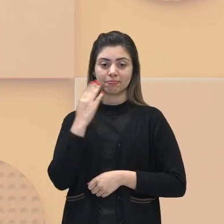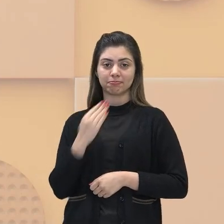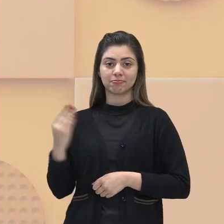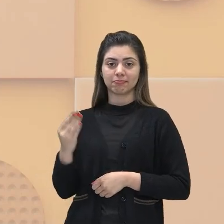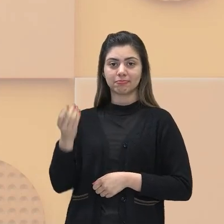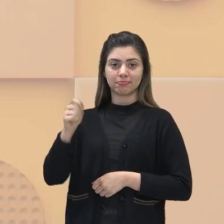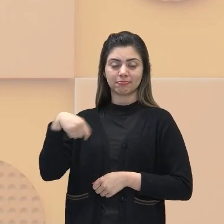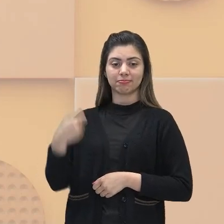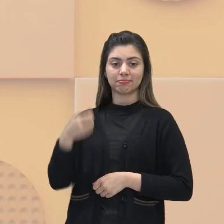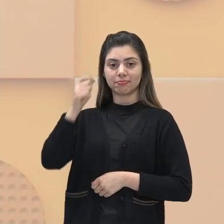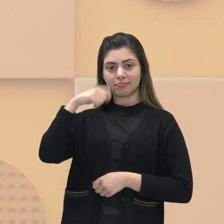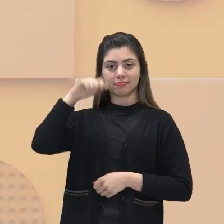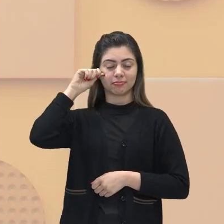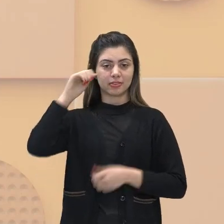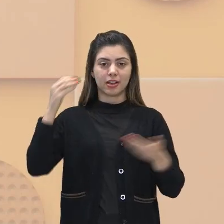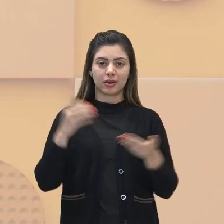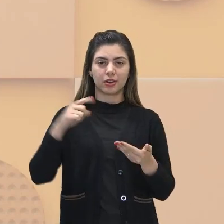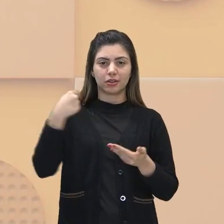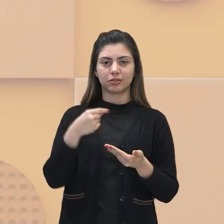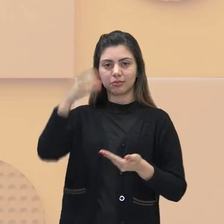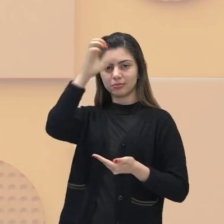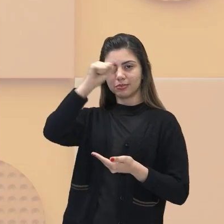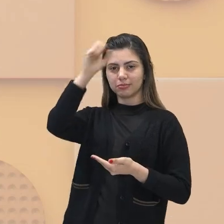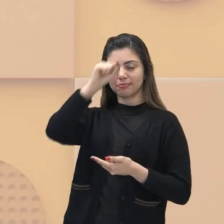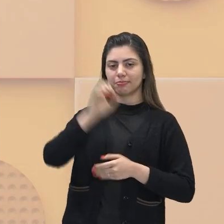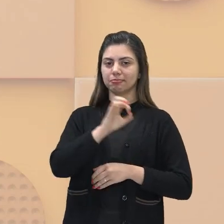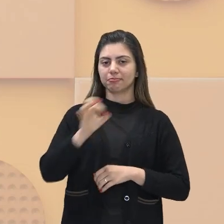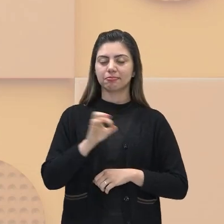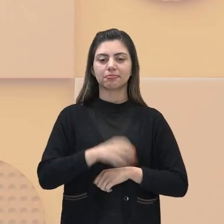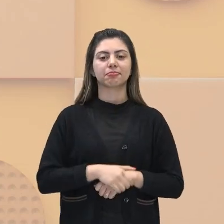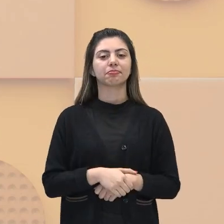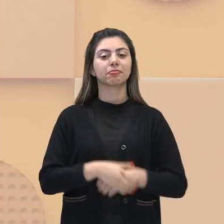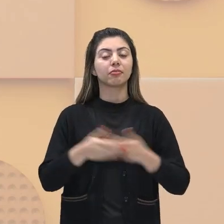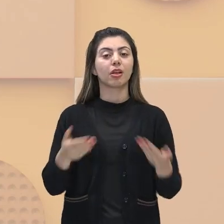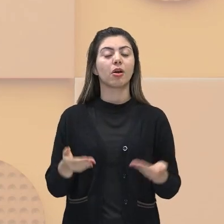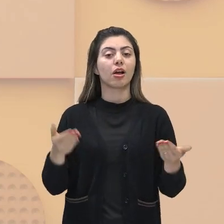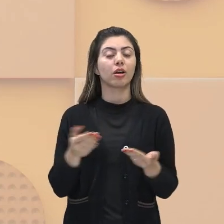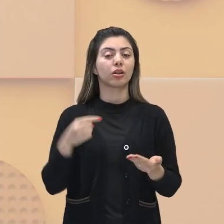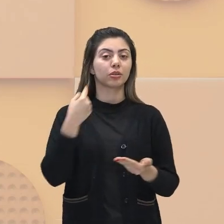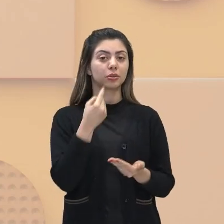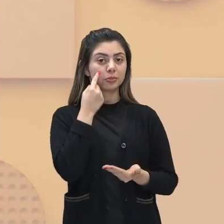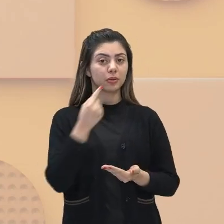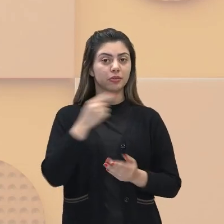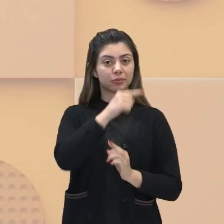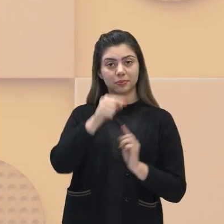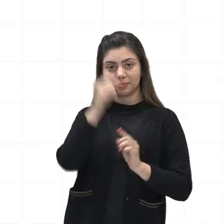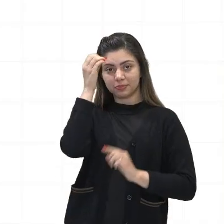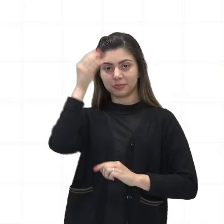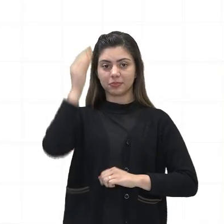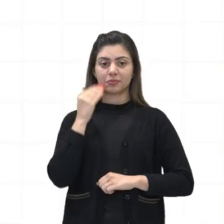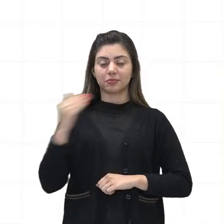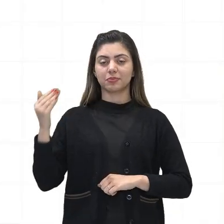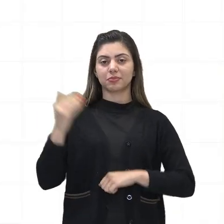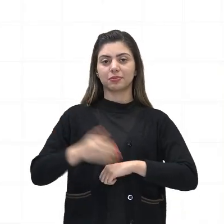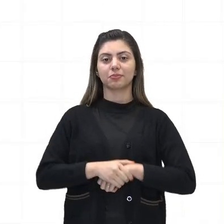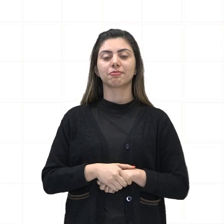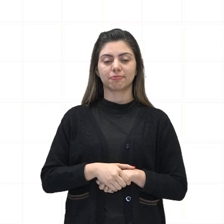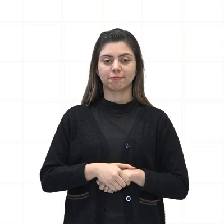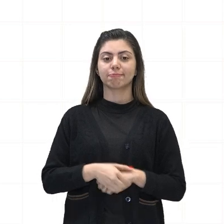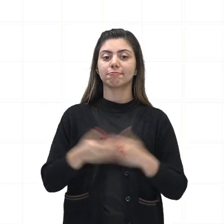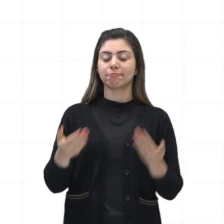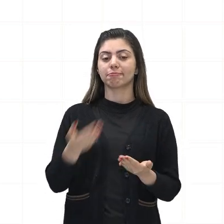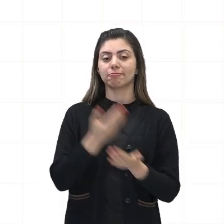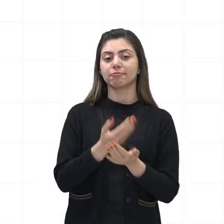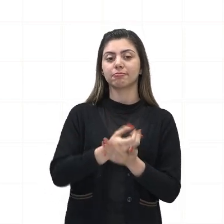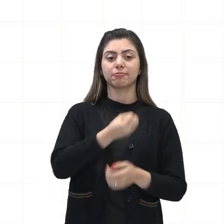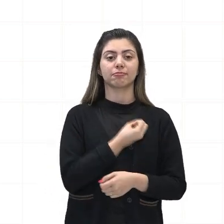para a gente continuar nosso processo de aprendizado. Então, vamos verificar o nosso objeto de conhecimento? Na nossa